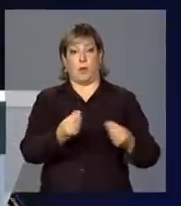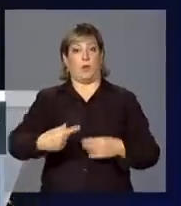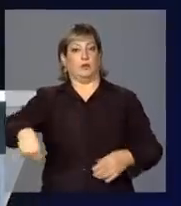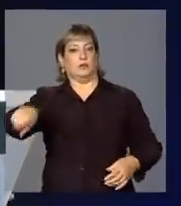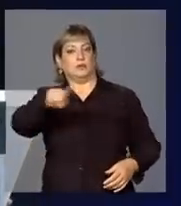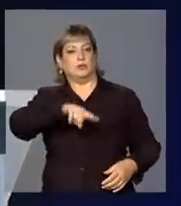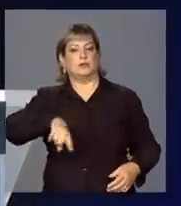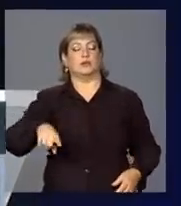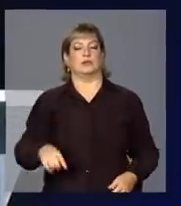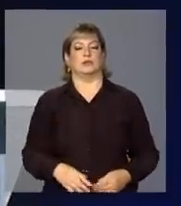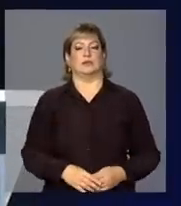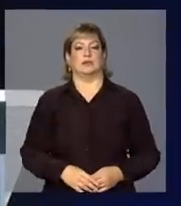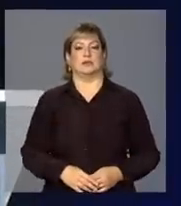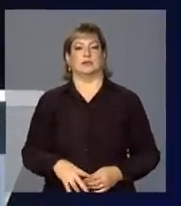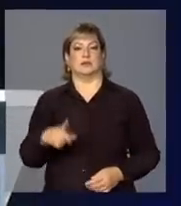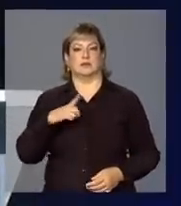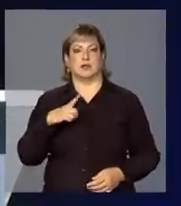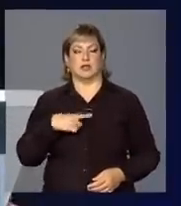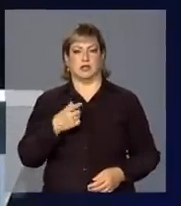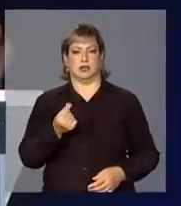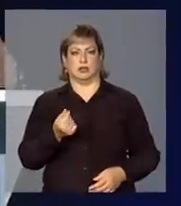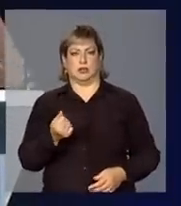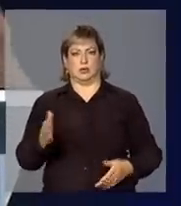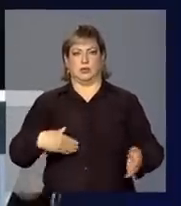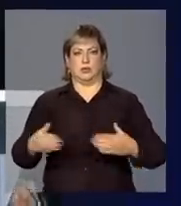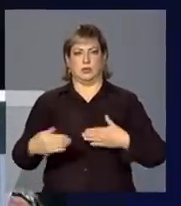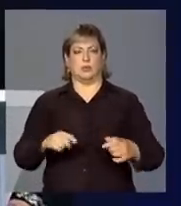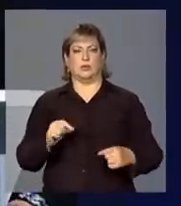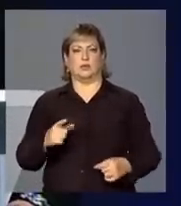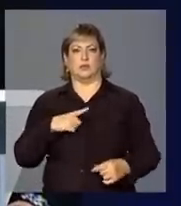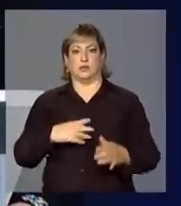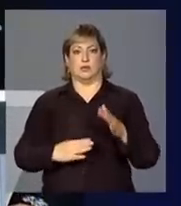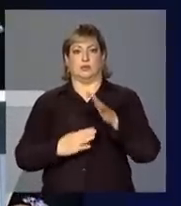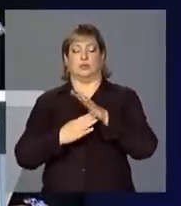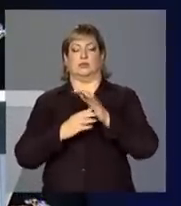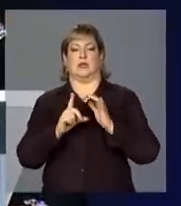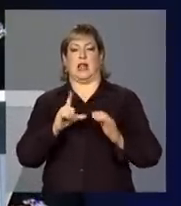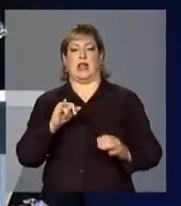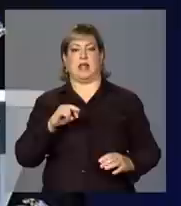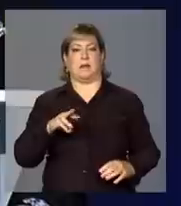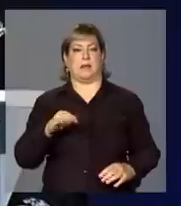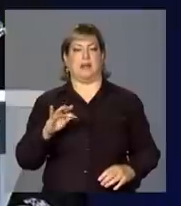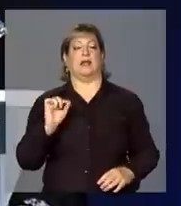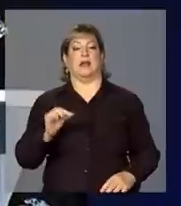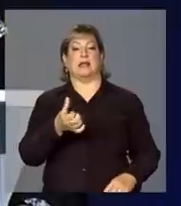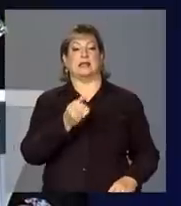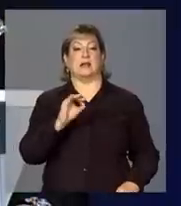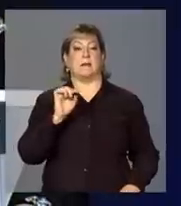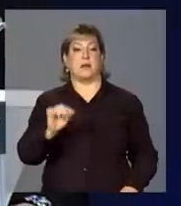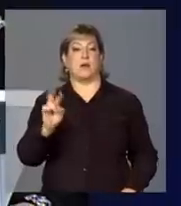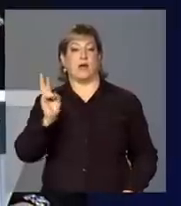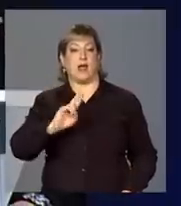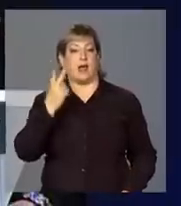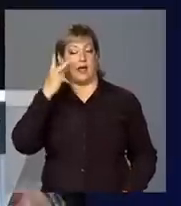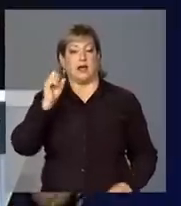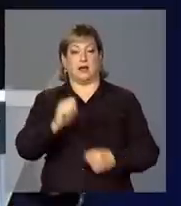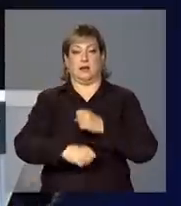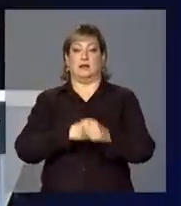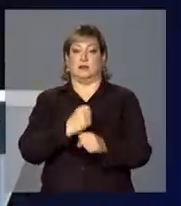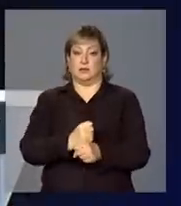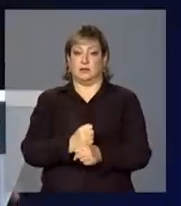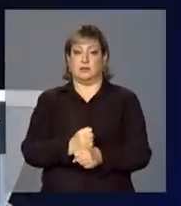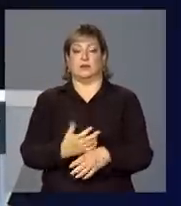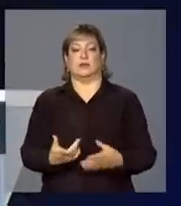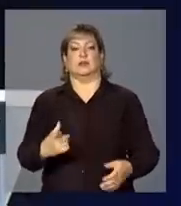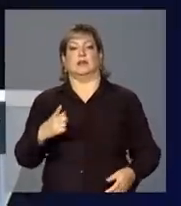deles com faturamento que vai no limite até os R$ 60 mil anuais. E se